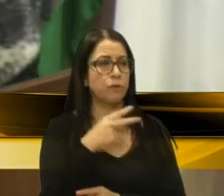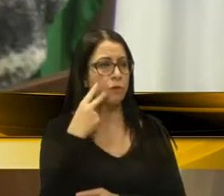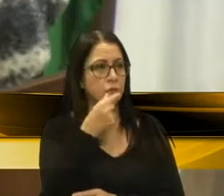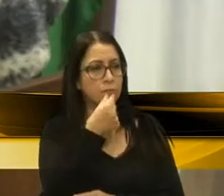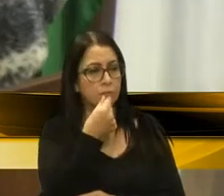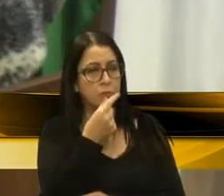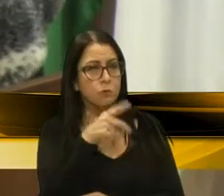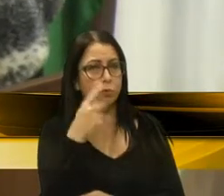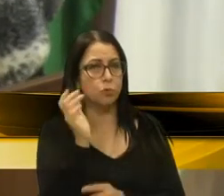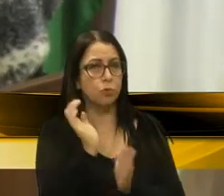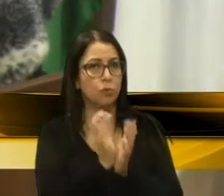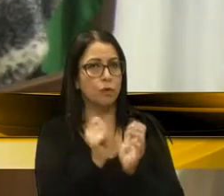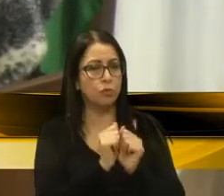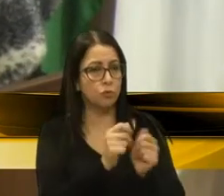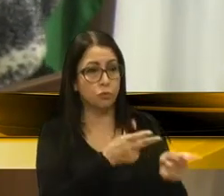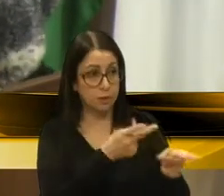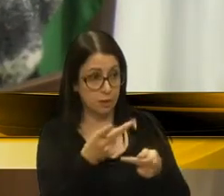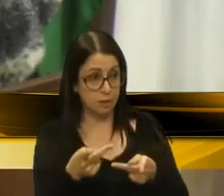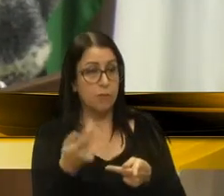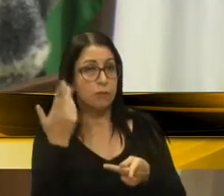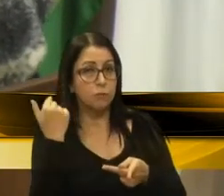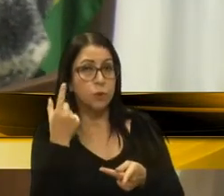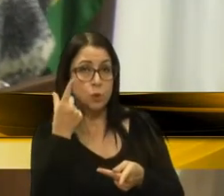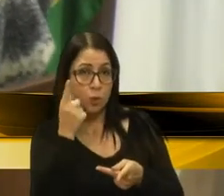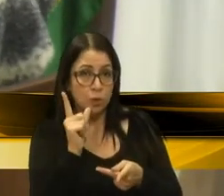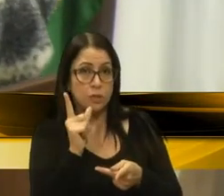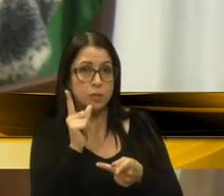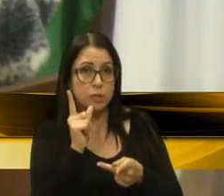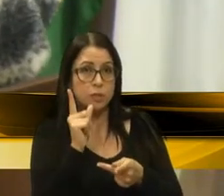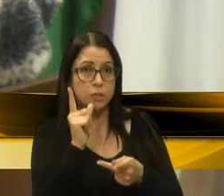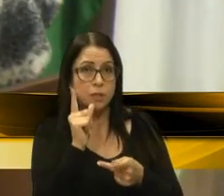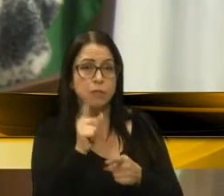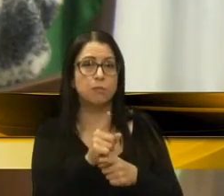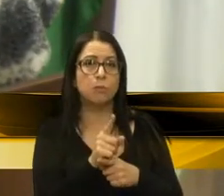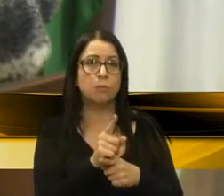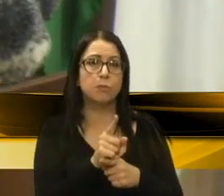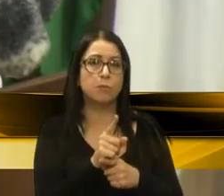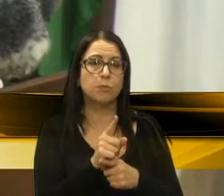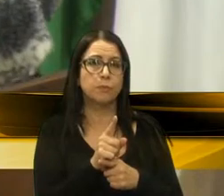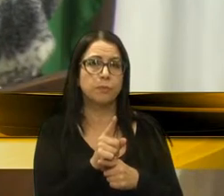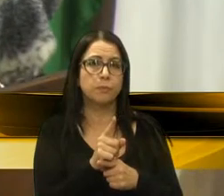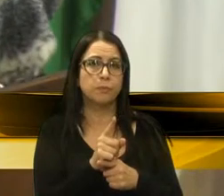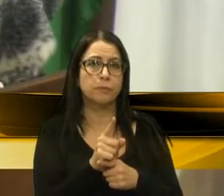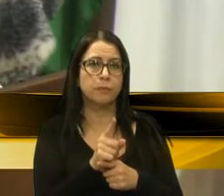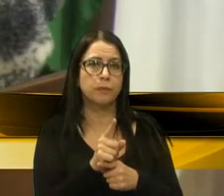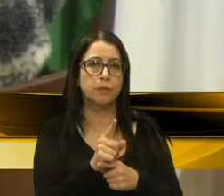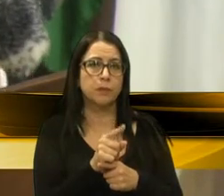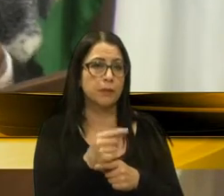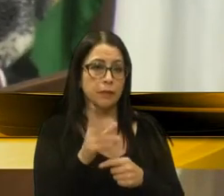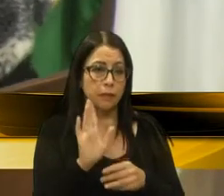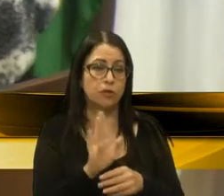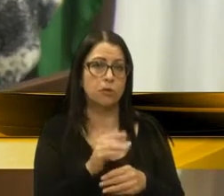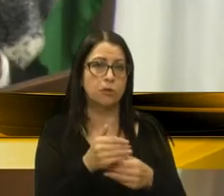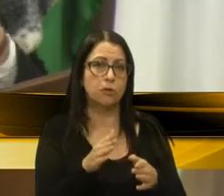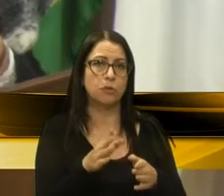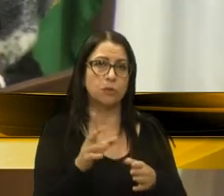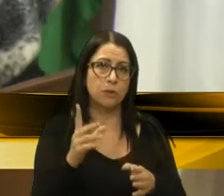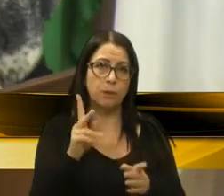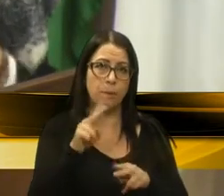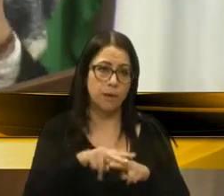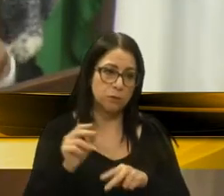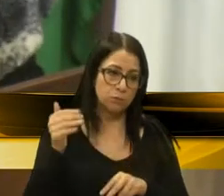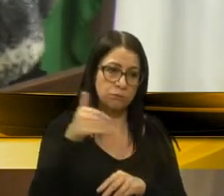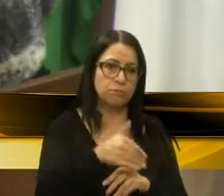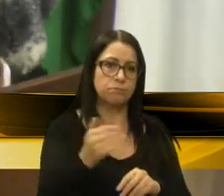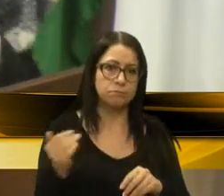demais vereadores que estivemos visitando, conseguimos impedir que fosse interditado, continua recebendo